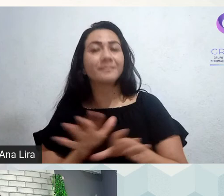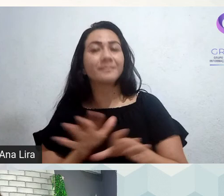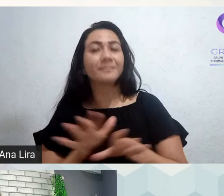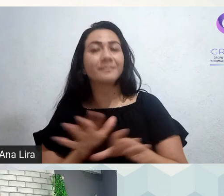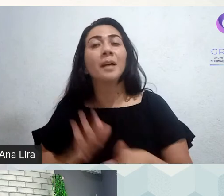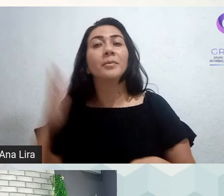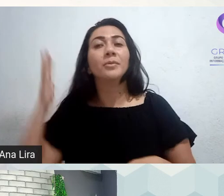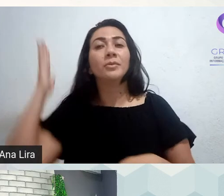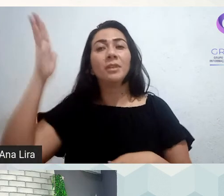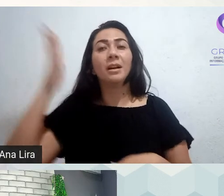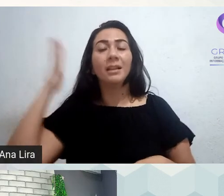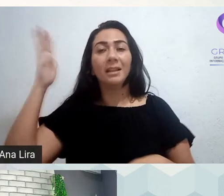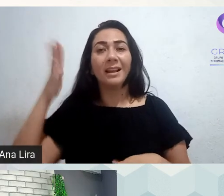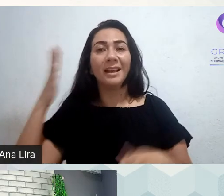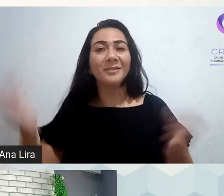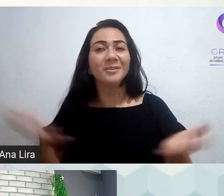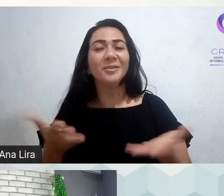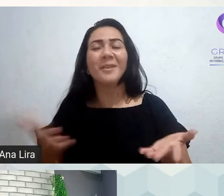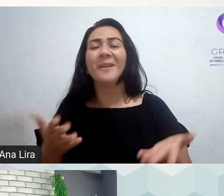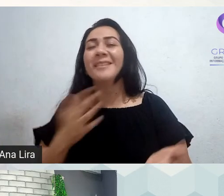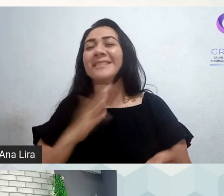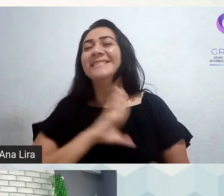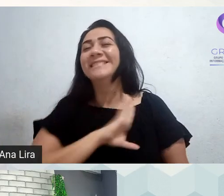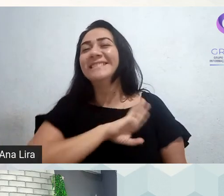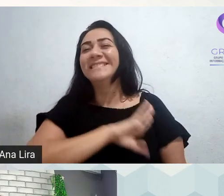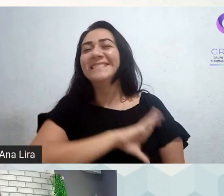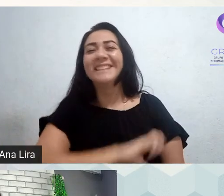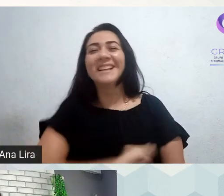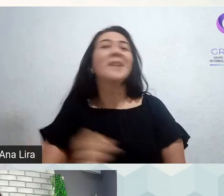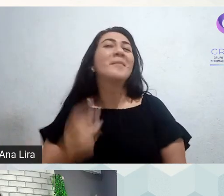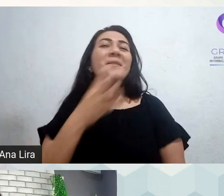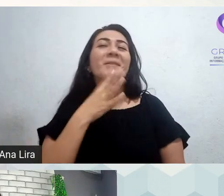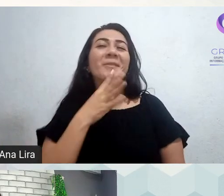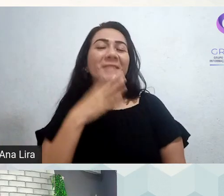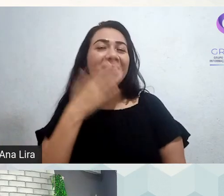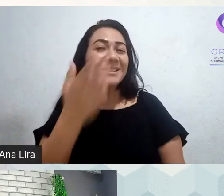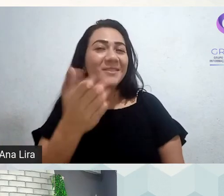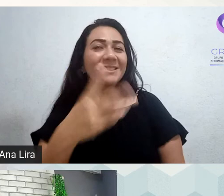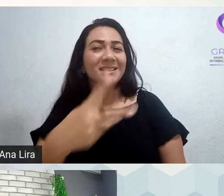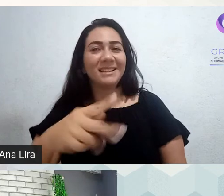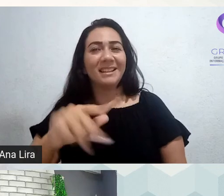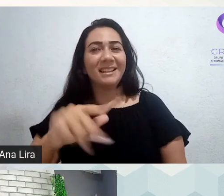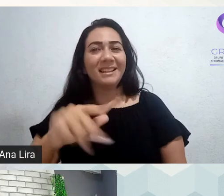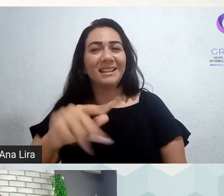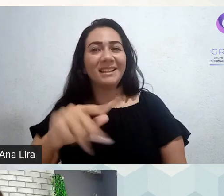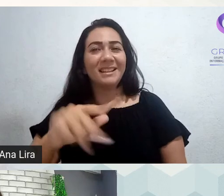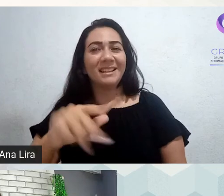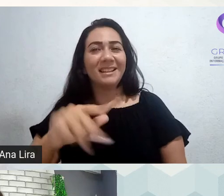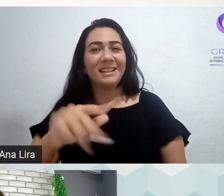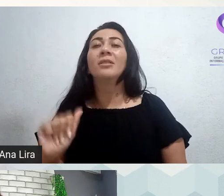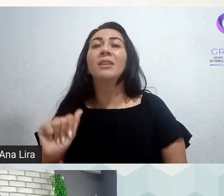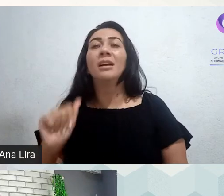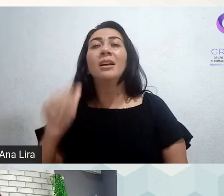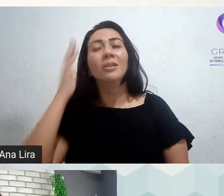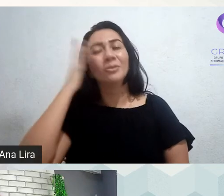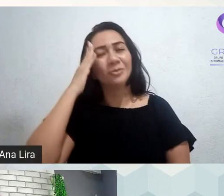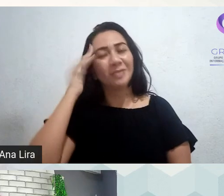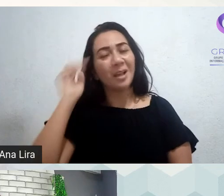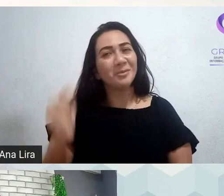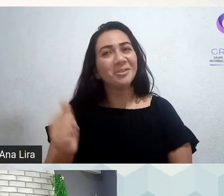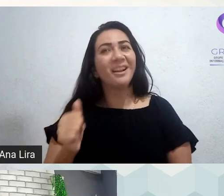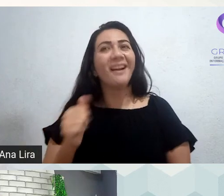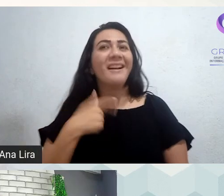hoje. Amei ter te conhecido, Paola. Já sabes que eu vou pedir dicas, porque agora eu vou entrar nesse